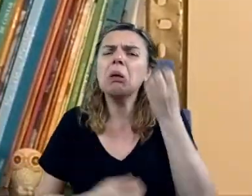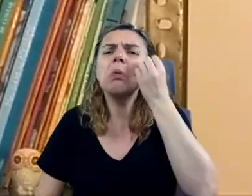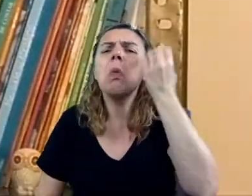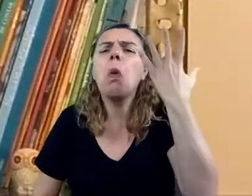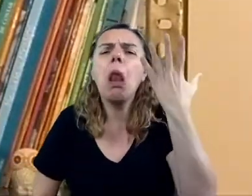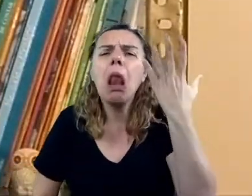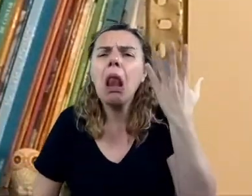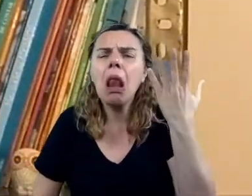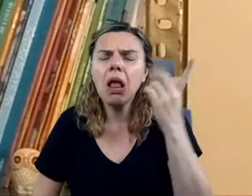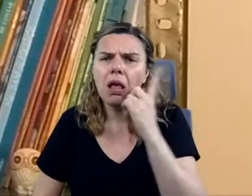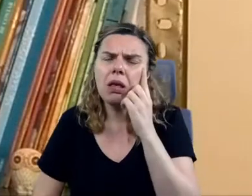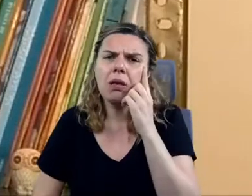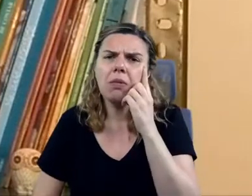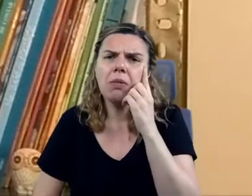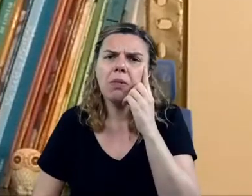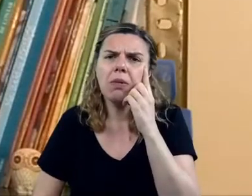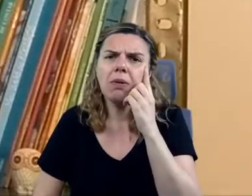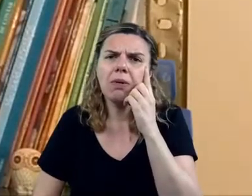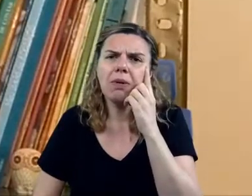Ai, não lembro. Não...